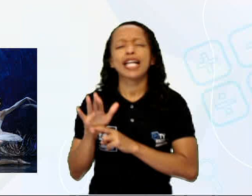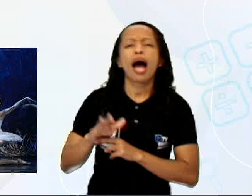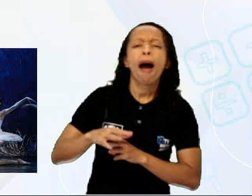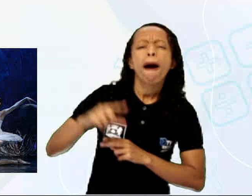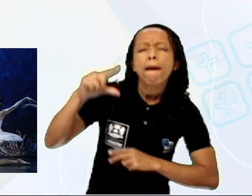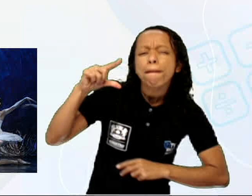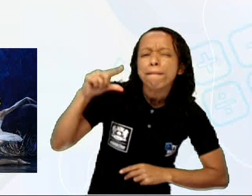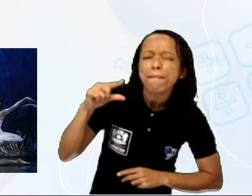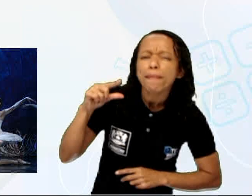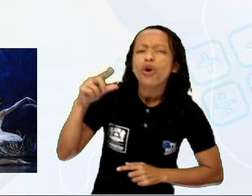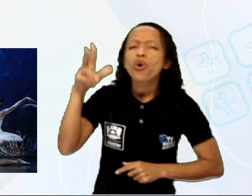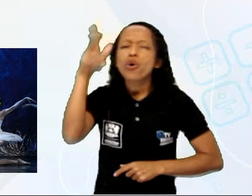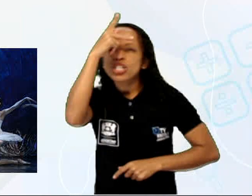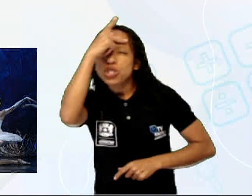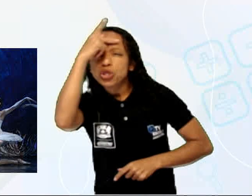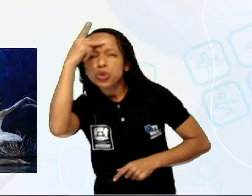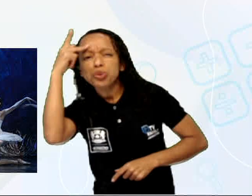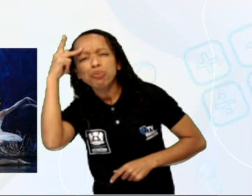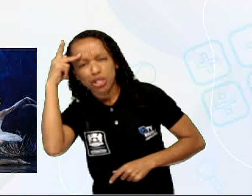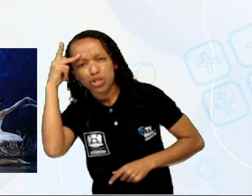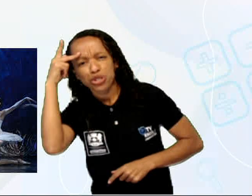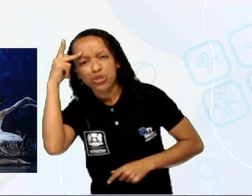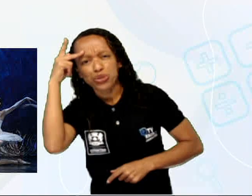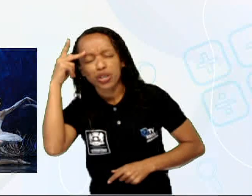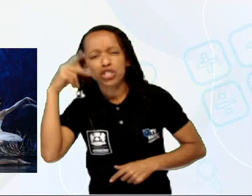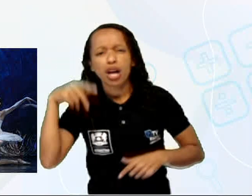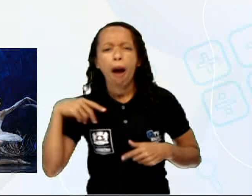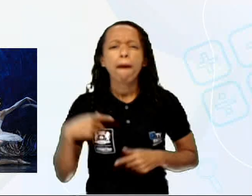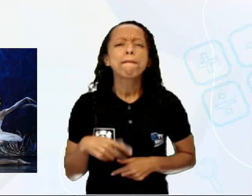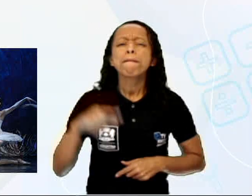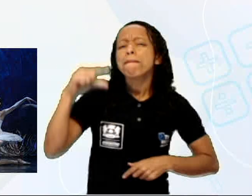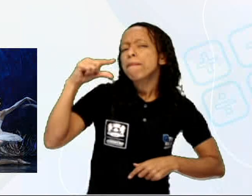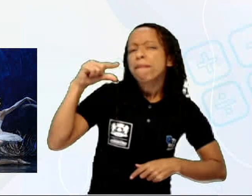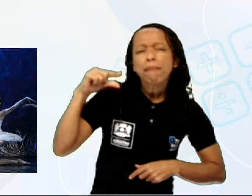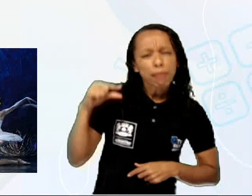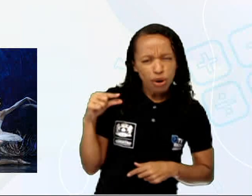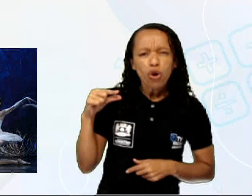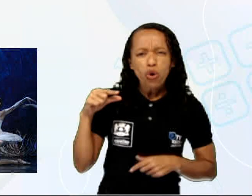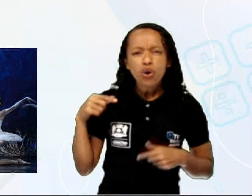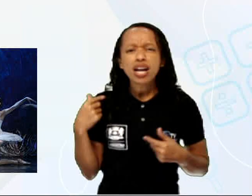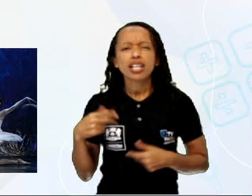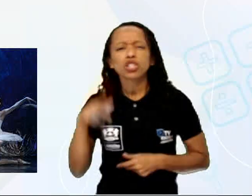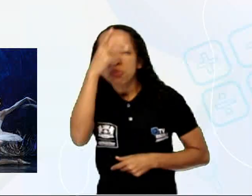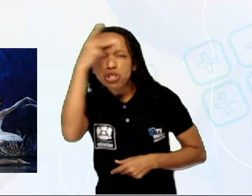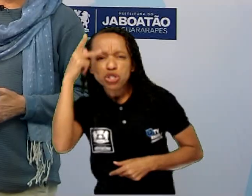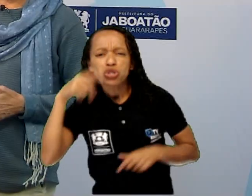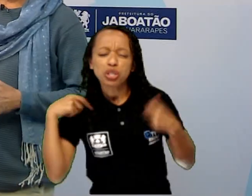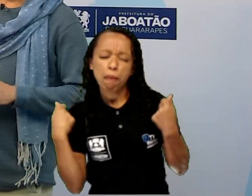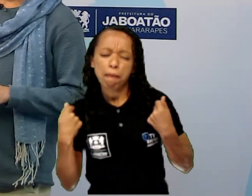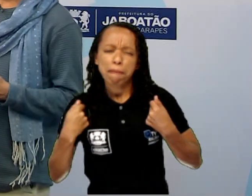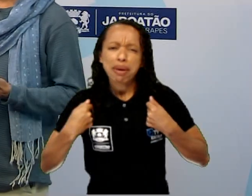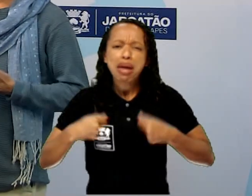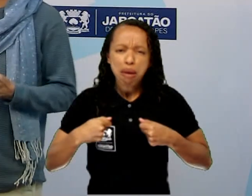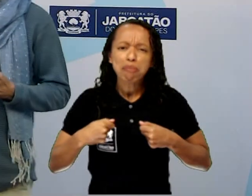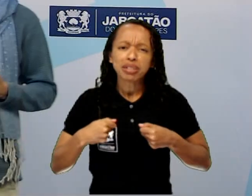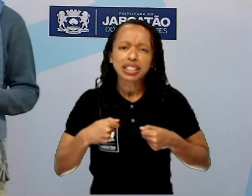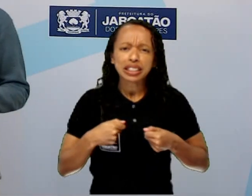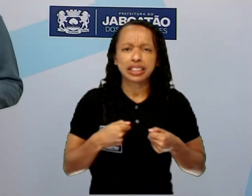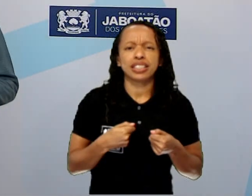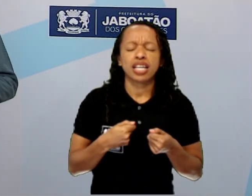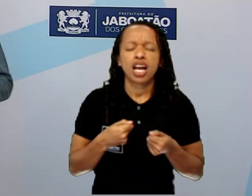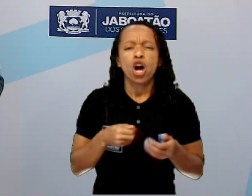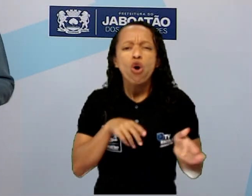social das pessoas, porque ela só é permitida às pessoas pelo acesso à informação. Então, como exemplo